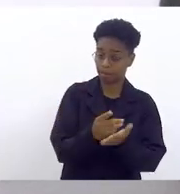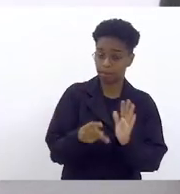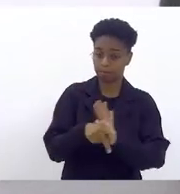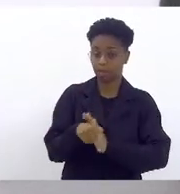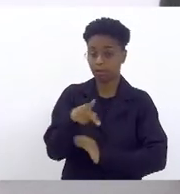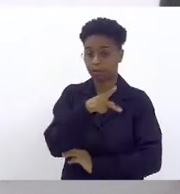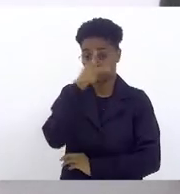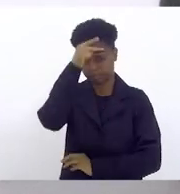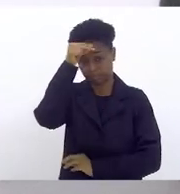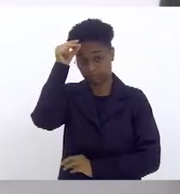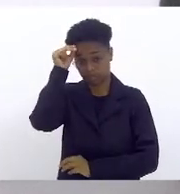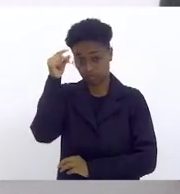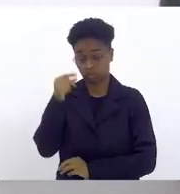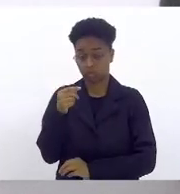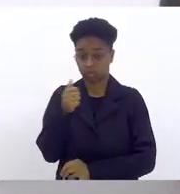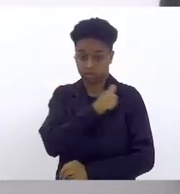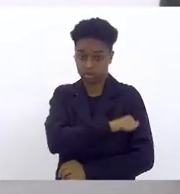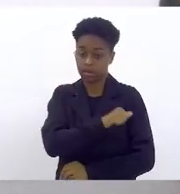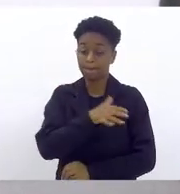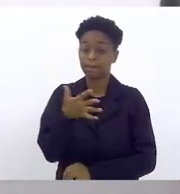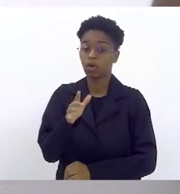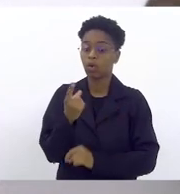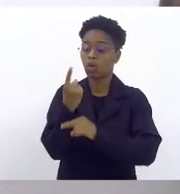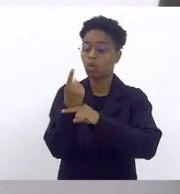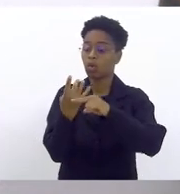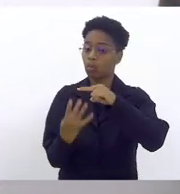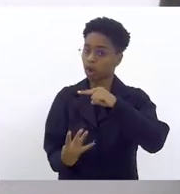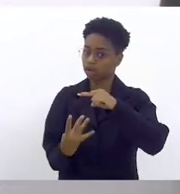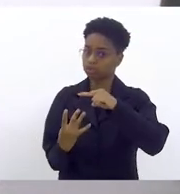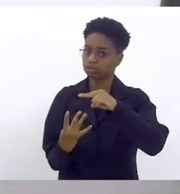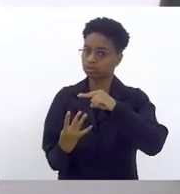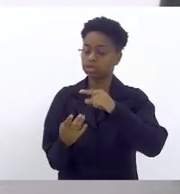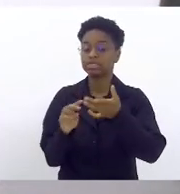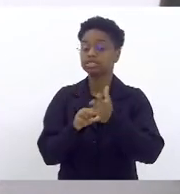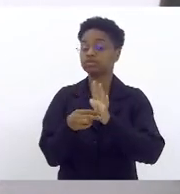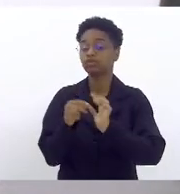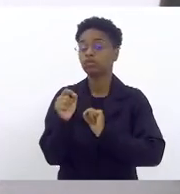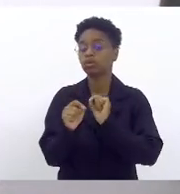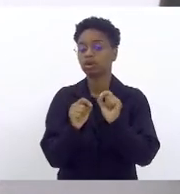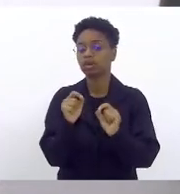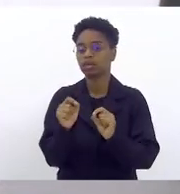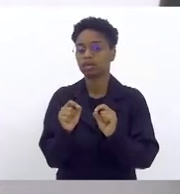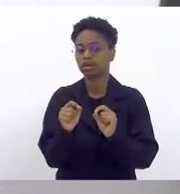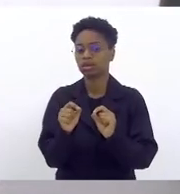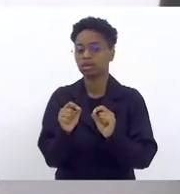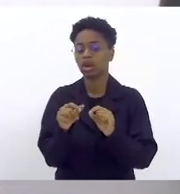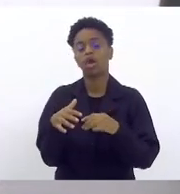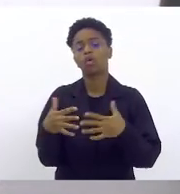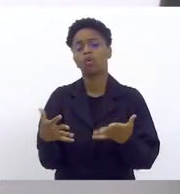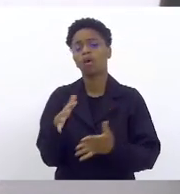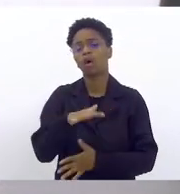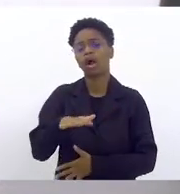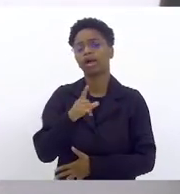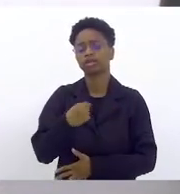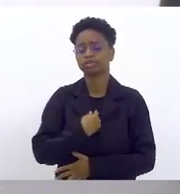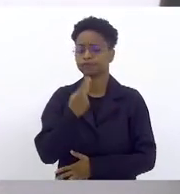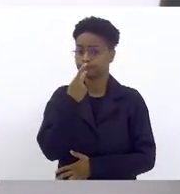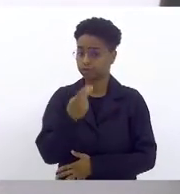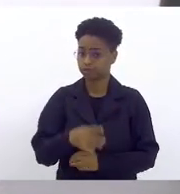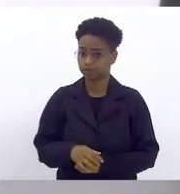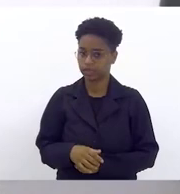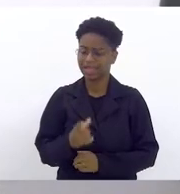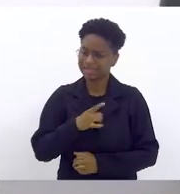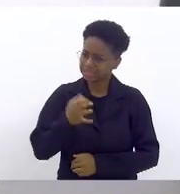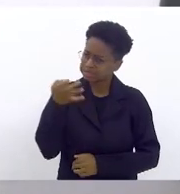um quarto praticamente da arrecadação O que significa que mercado nós estamos falando e eu tenho a certeza